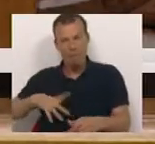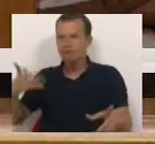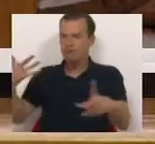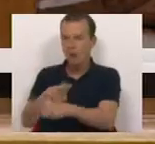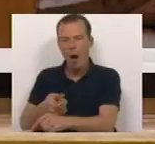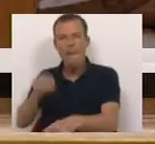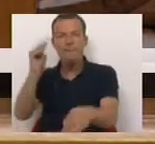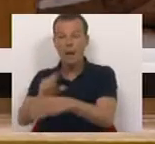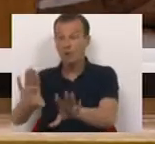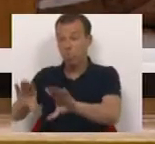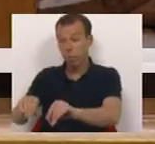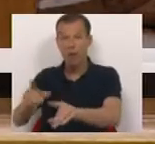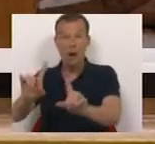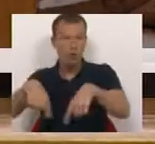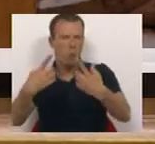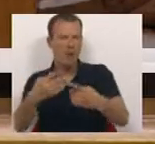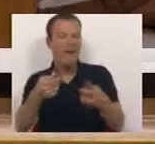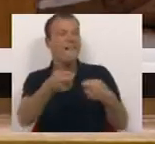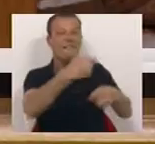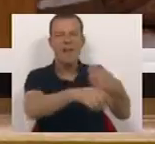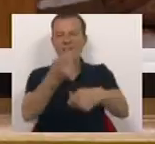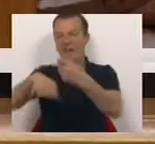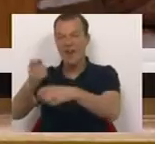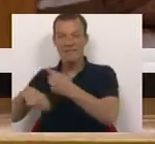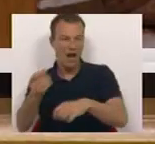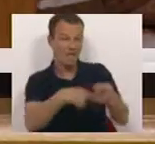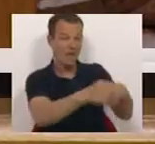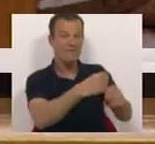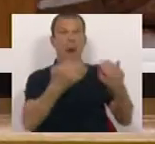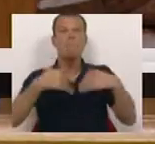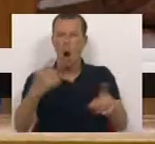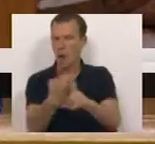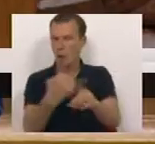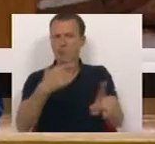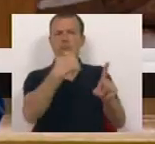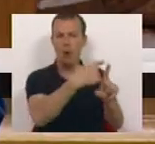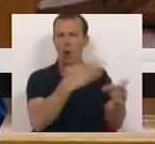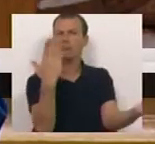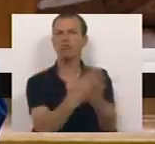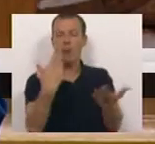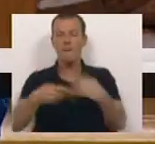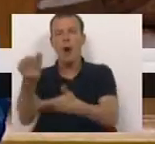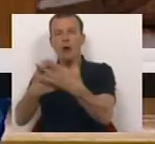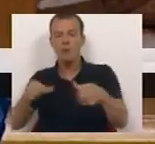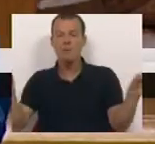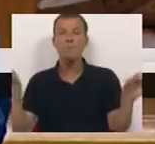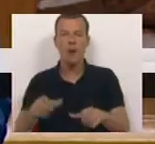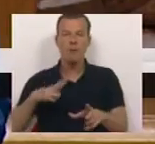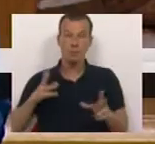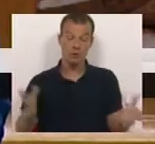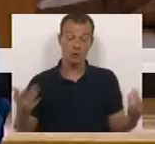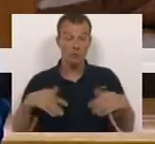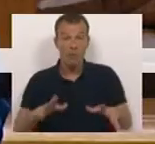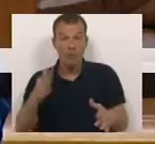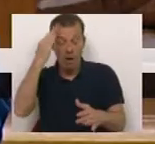falidos para depois os vender às peças, as boas, claro. Mas representa um mau negócio para os portugueses. E por isso